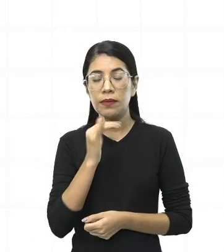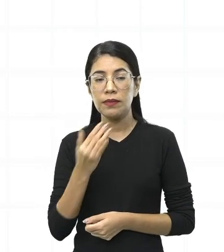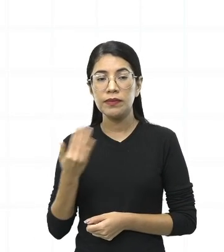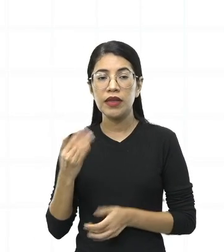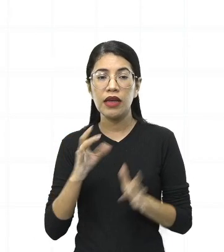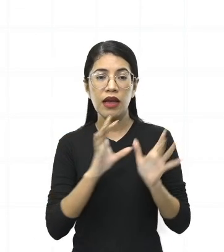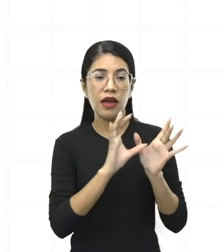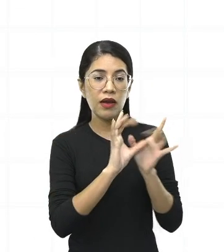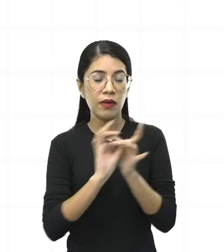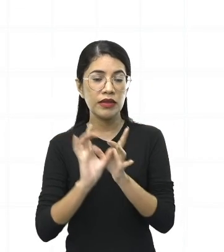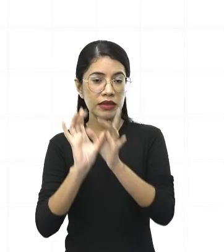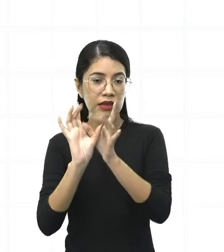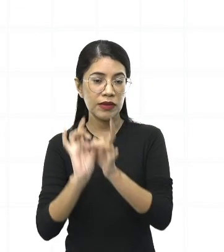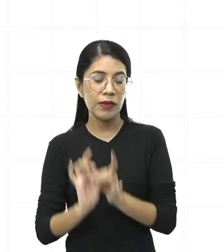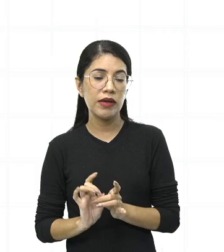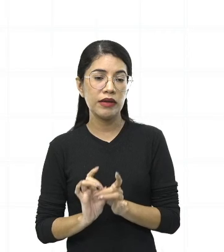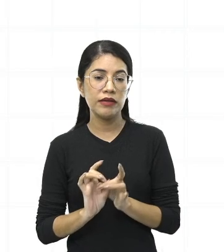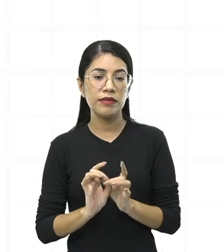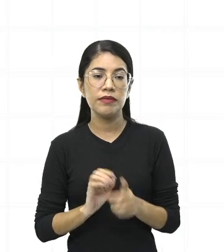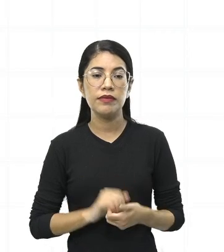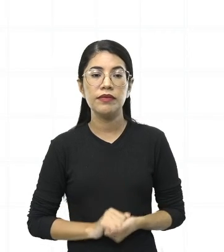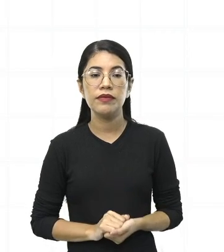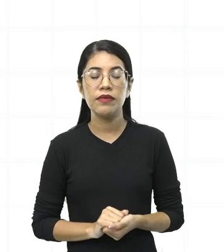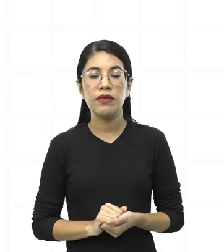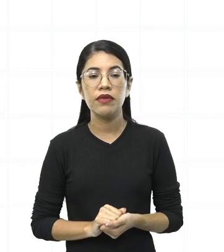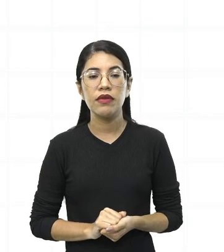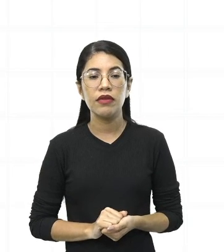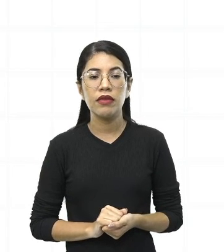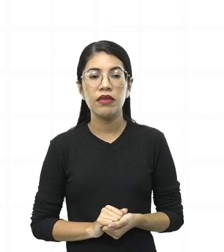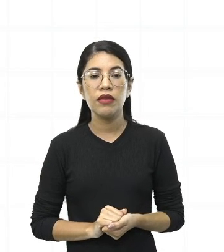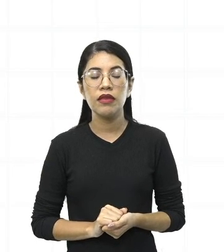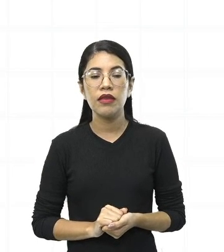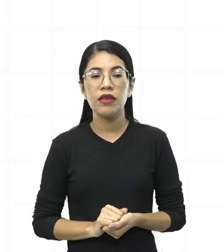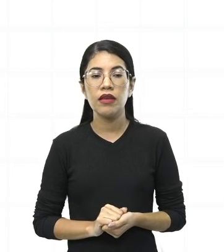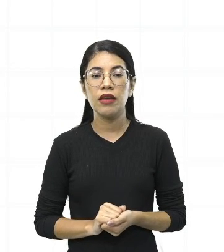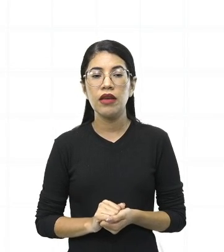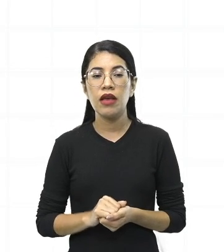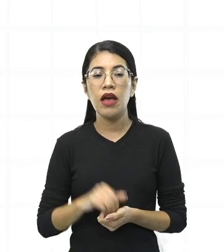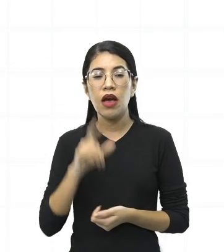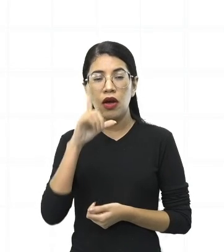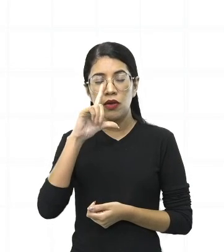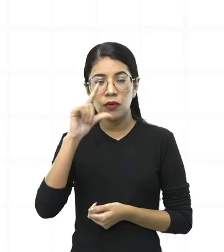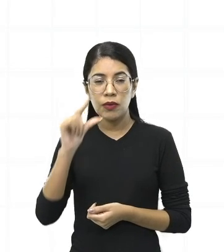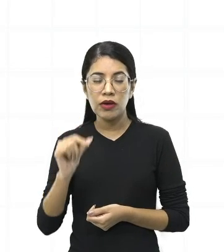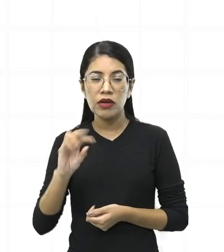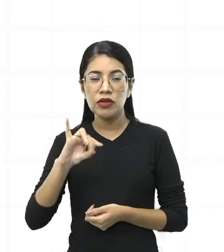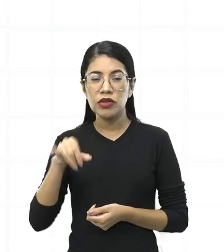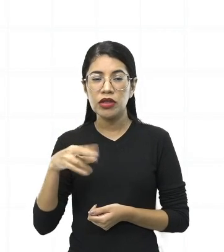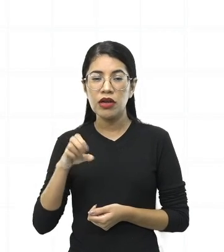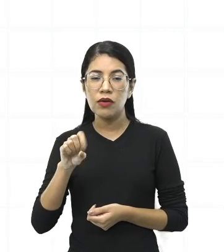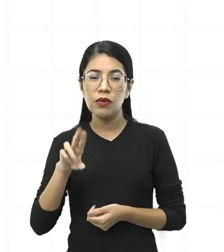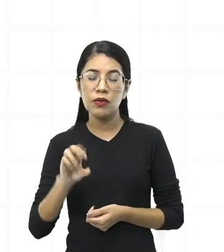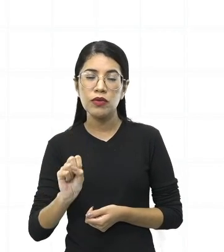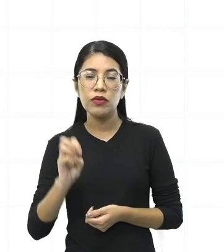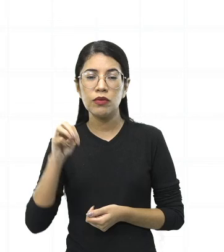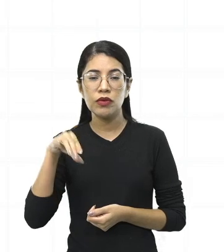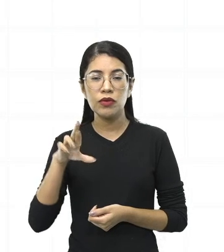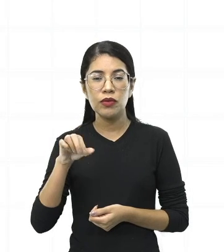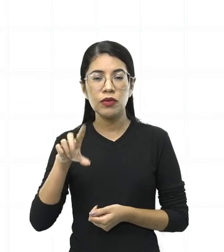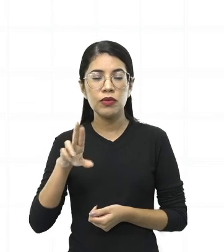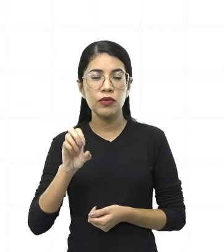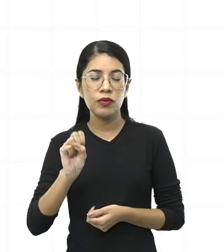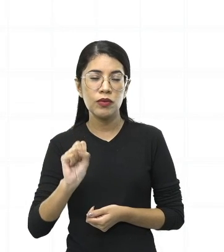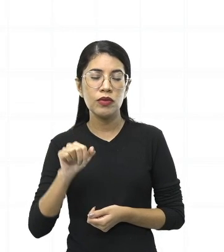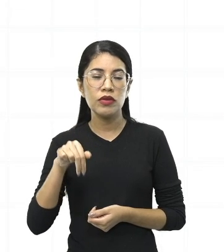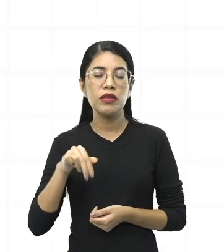nossa coesão e coerência textual. Olha só. Tucanos, jacus e mutuns estão entre